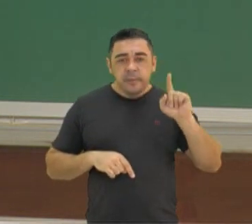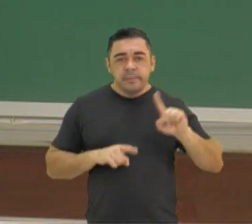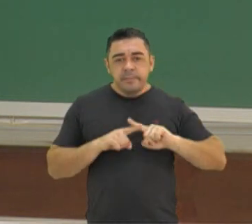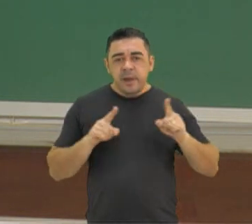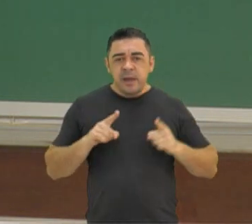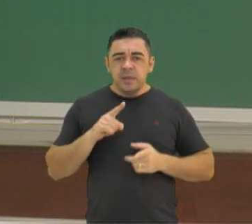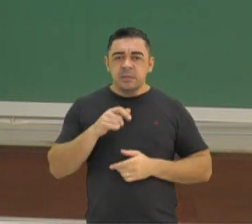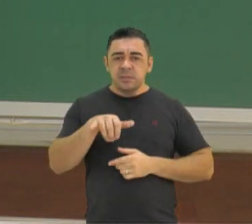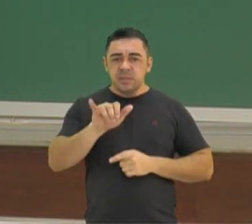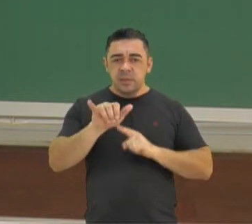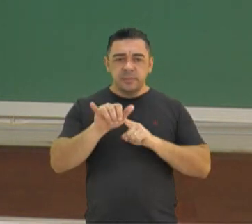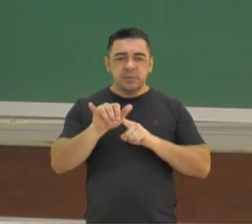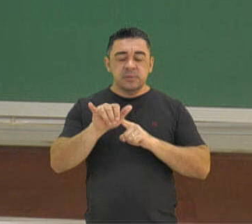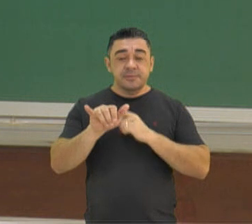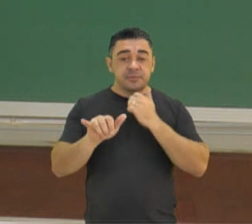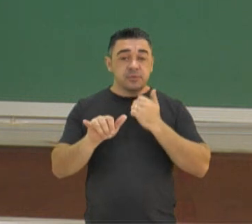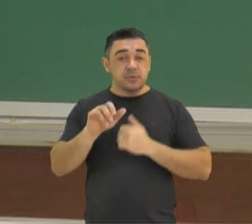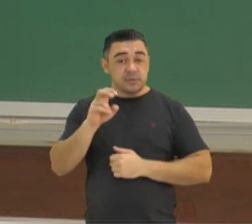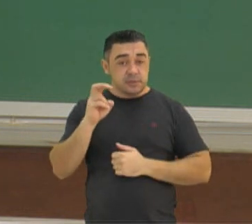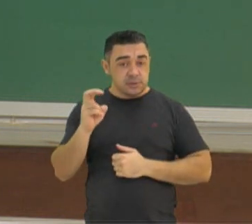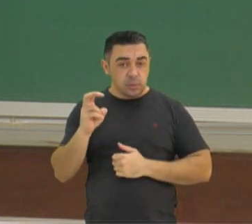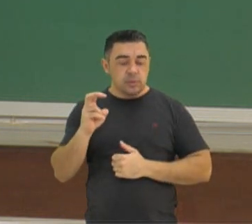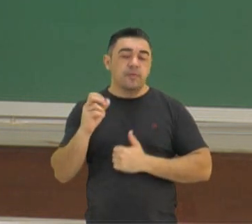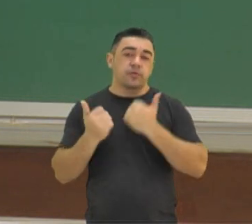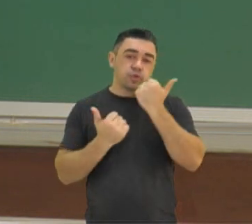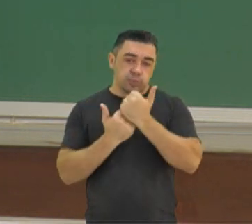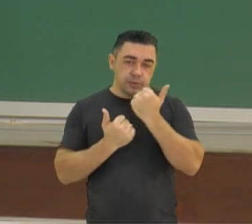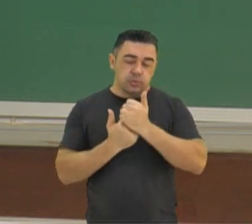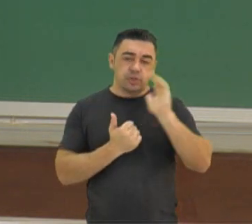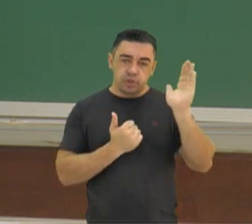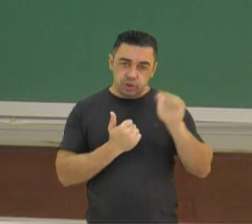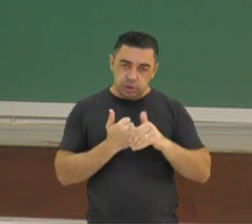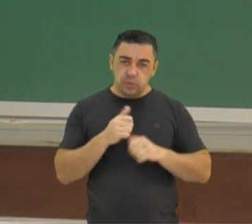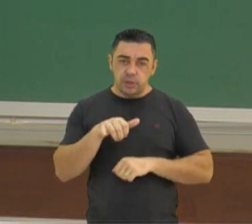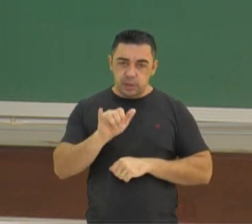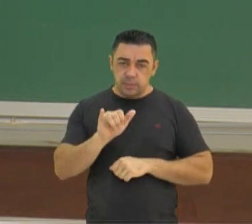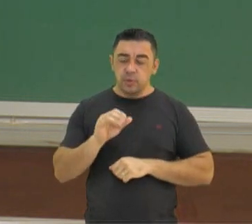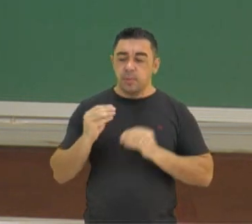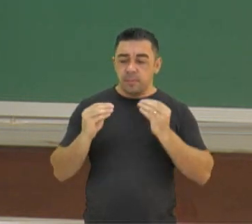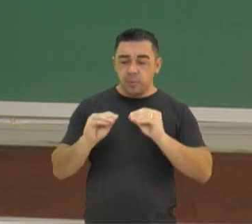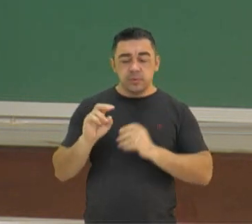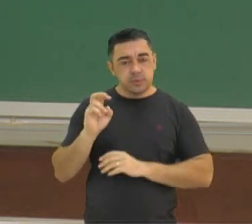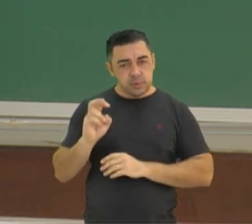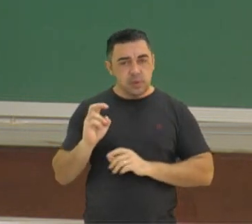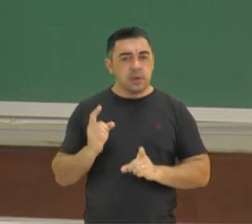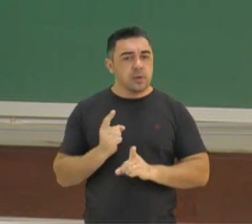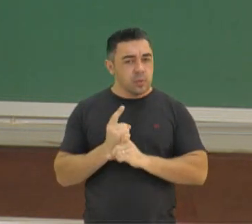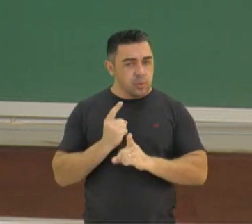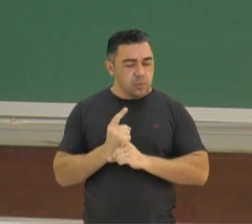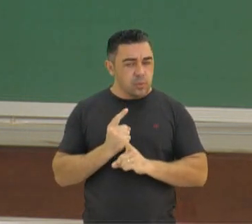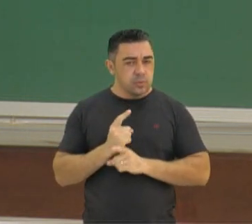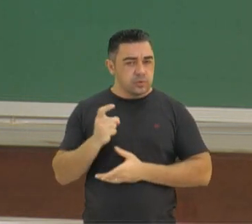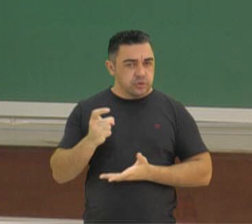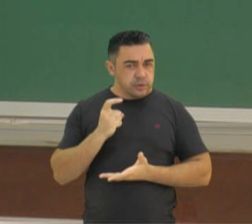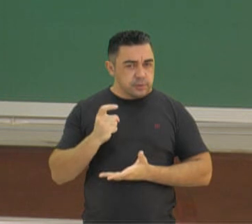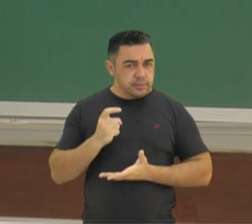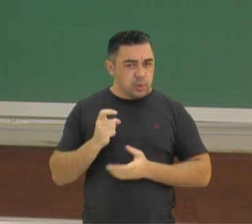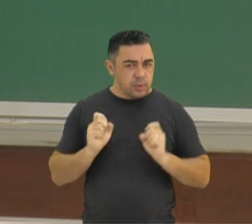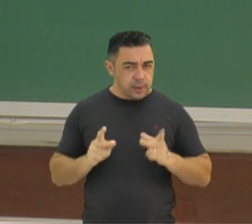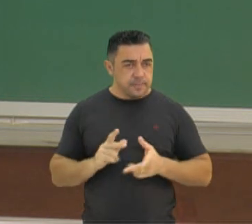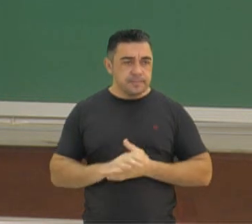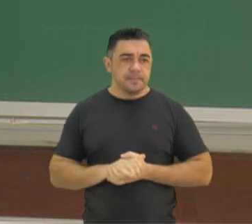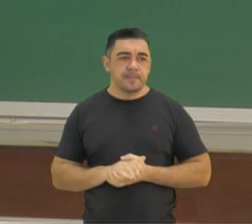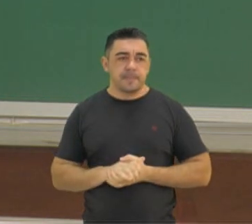5. Então eu substituo lá na equação no lugar de y 5 e dessa forma eu encontro o valor de x. Tudo